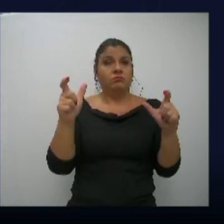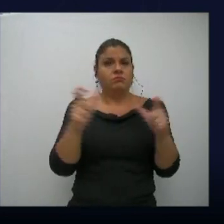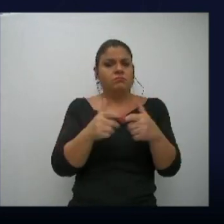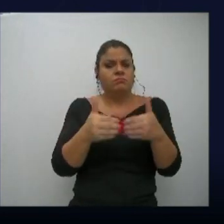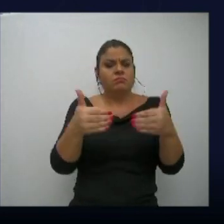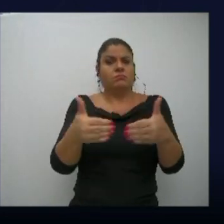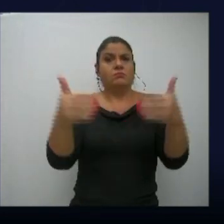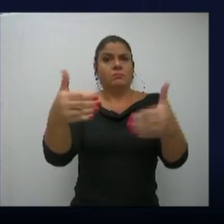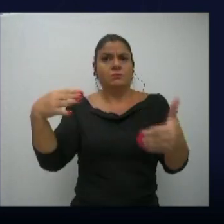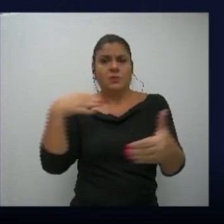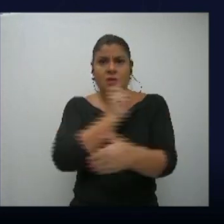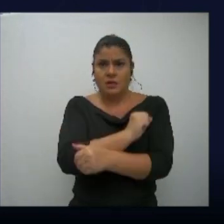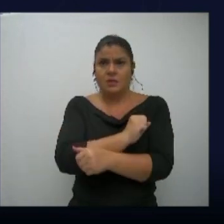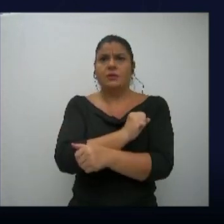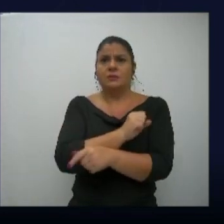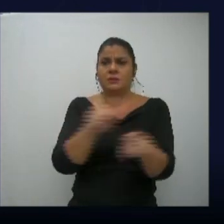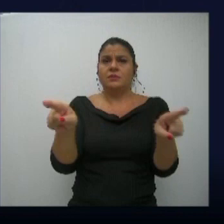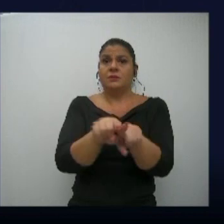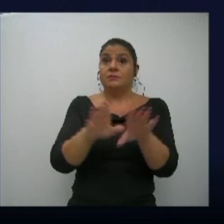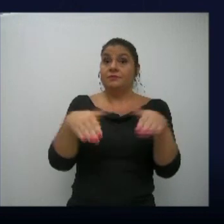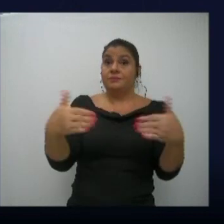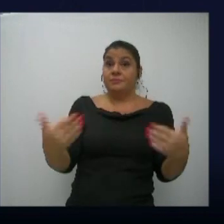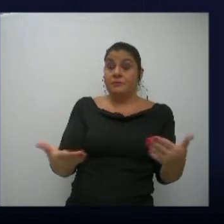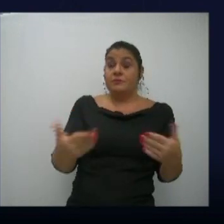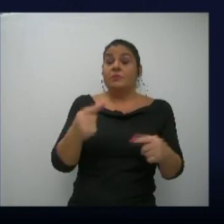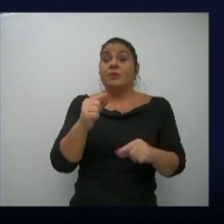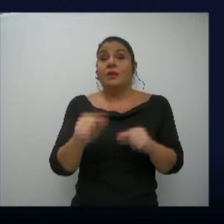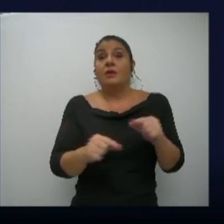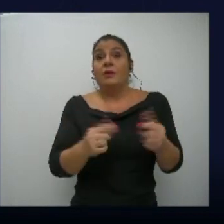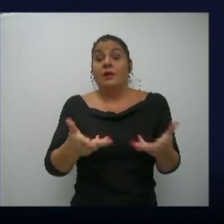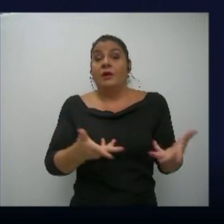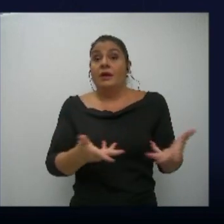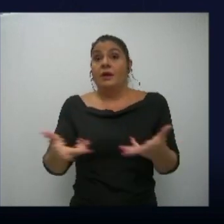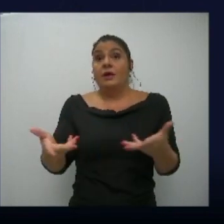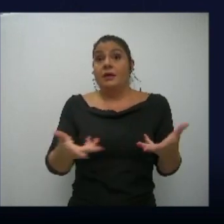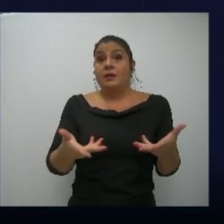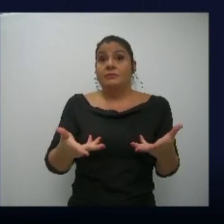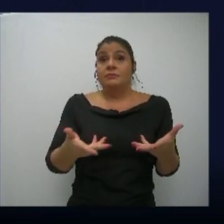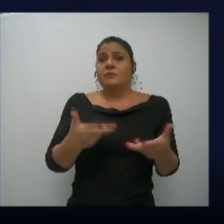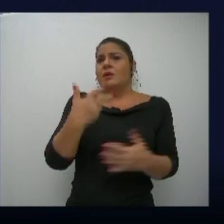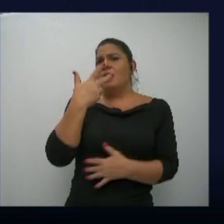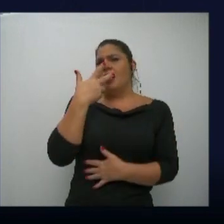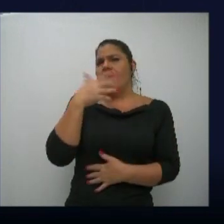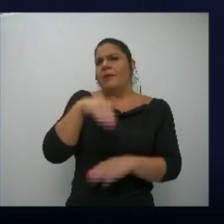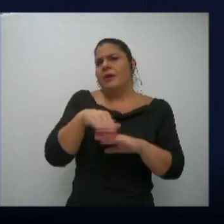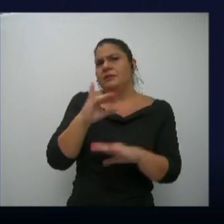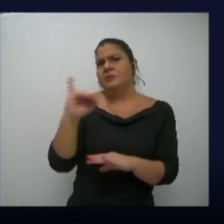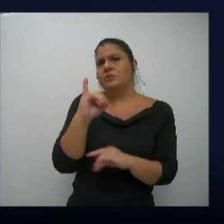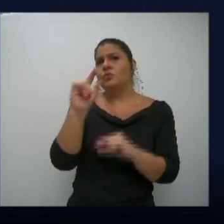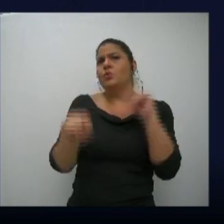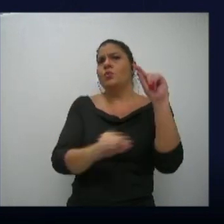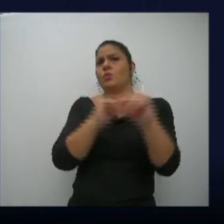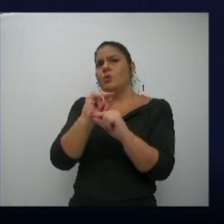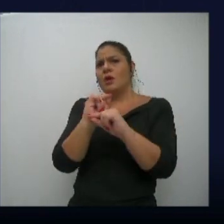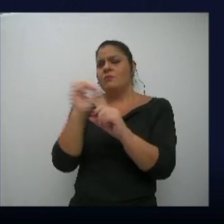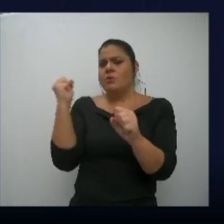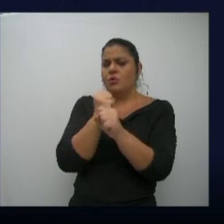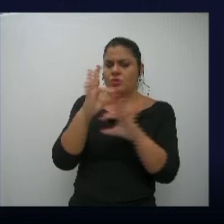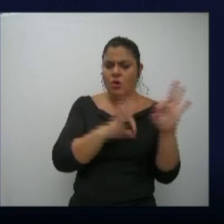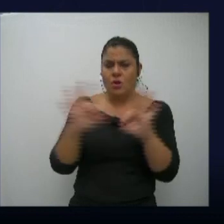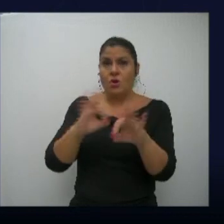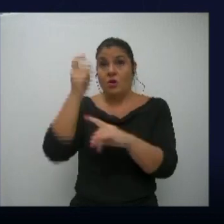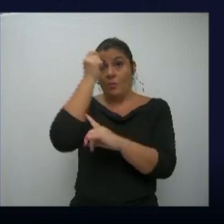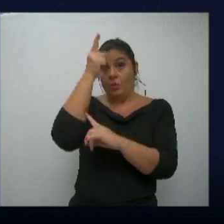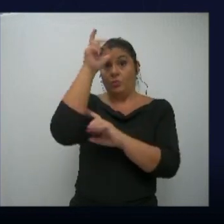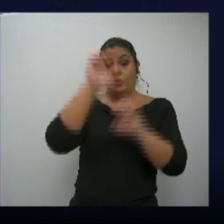conseguir avançar com velocidade aumenta brutalmente eu acho que essa essa conseguiu que a coisa mais importante é você construir uma cultura